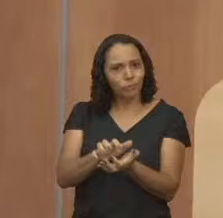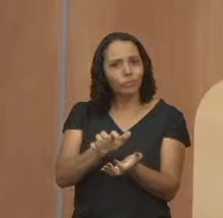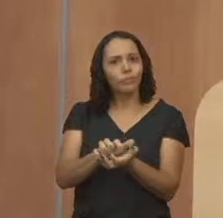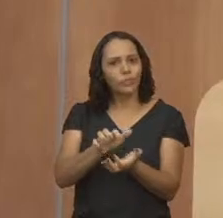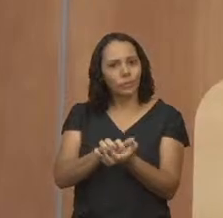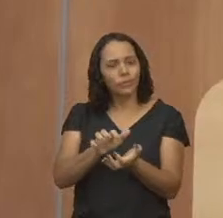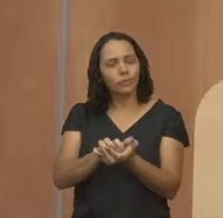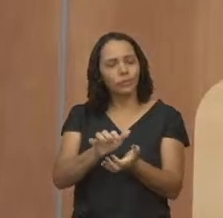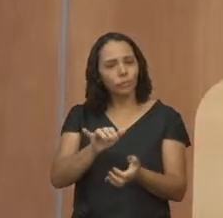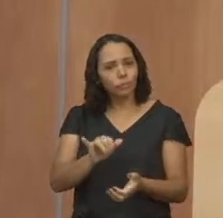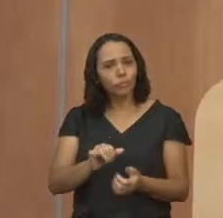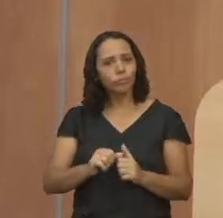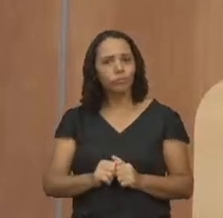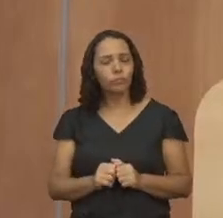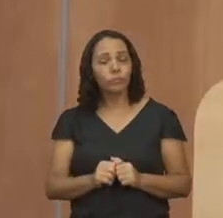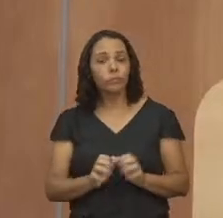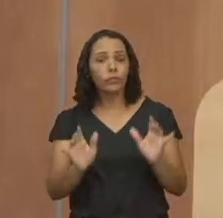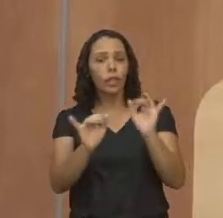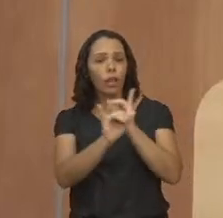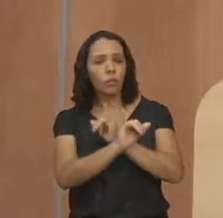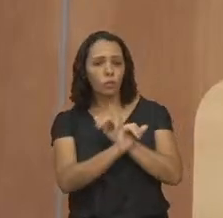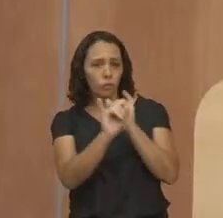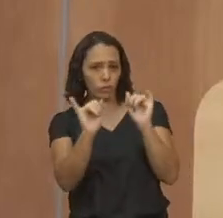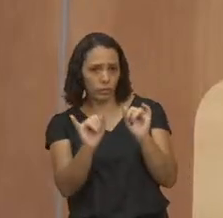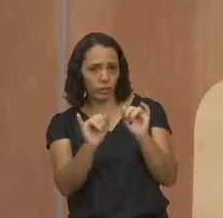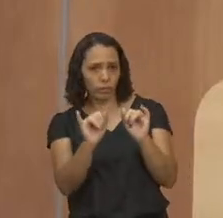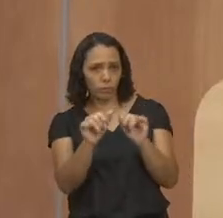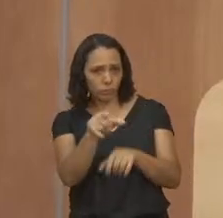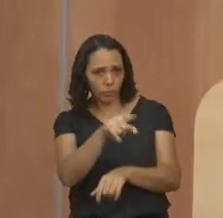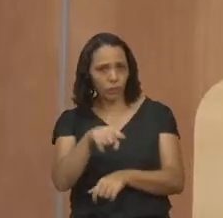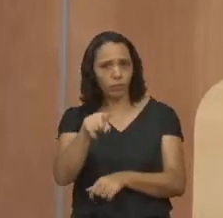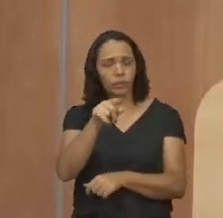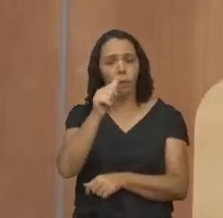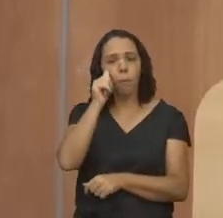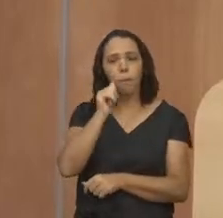Eu digo a vocês, mãe e pai,